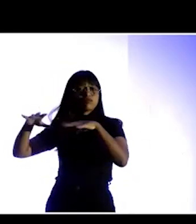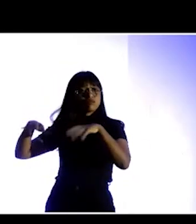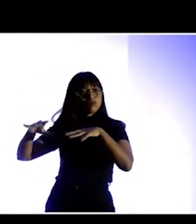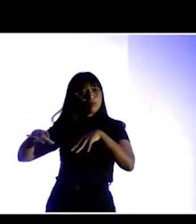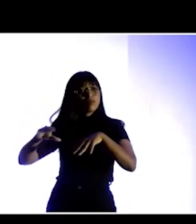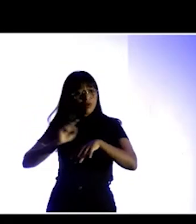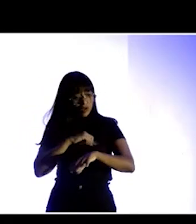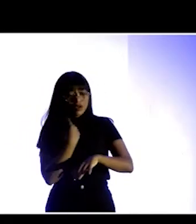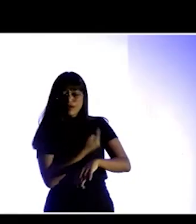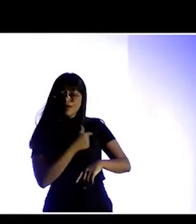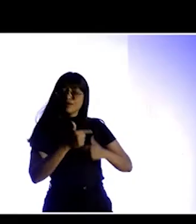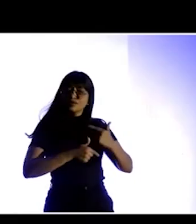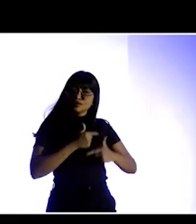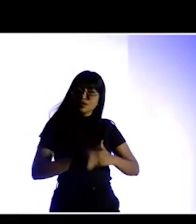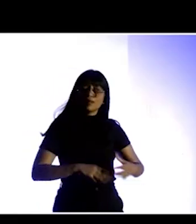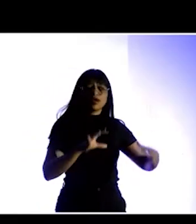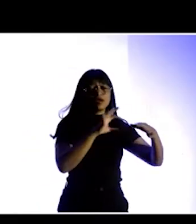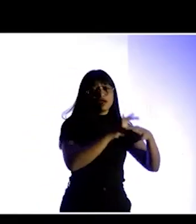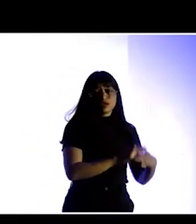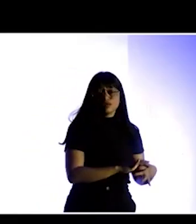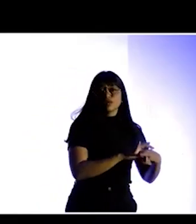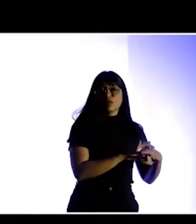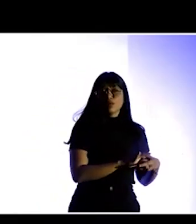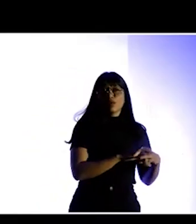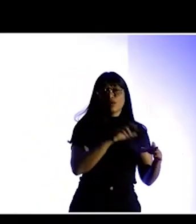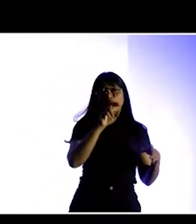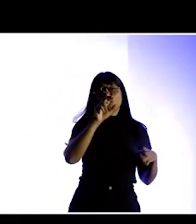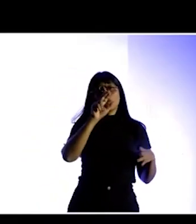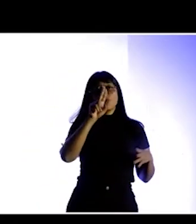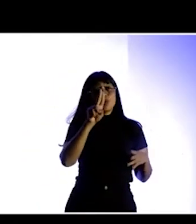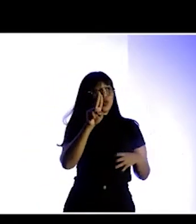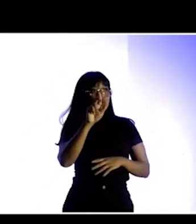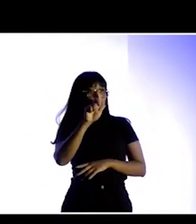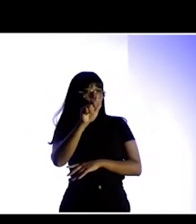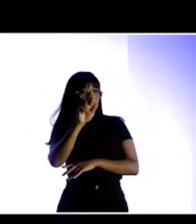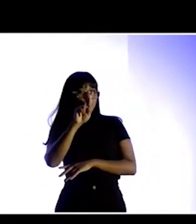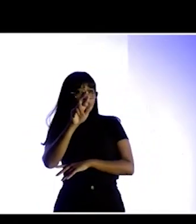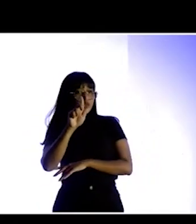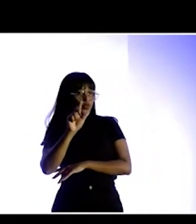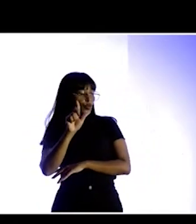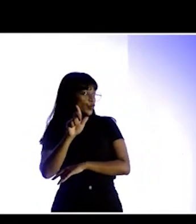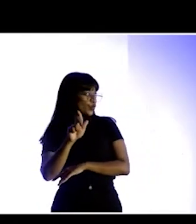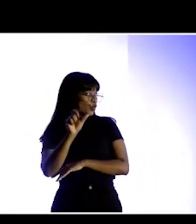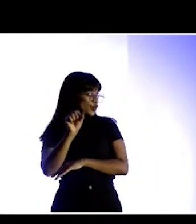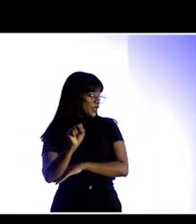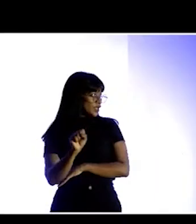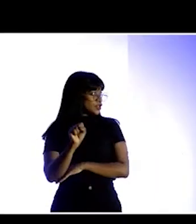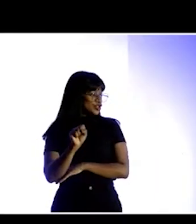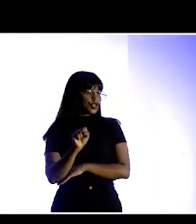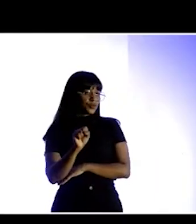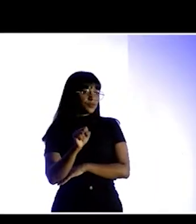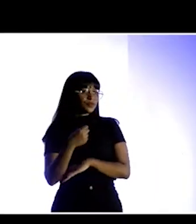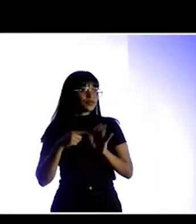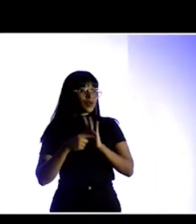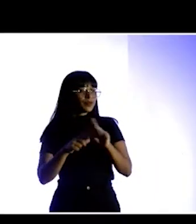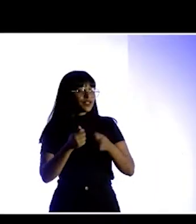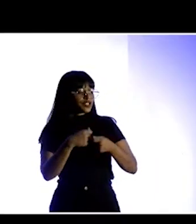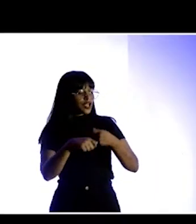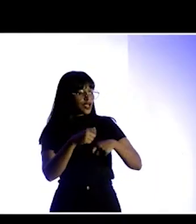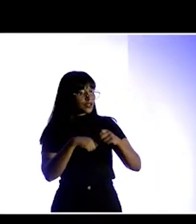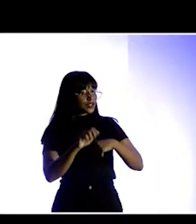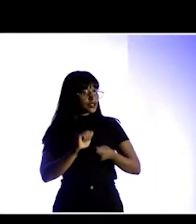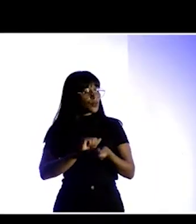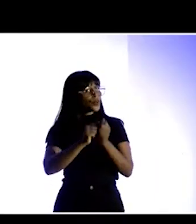parceria que a gente tem junto com os colegas lá da URGS. Temos feito muito sobre gestão adaptativa, principalmente em reservatórios,